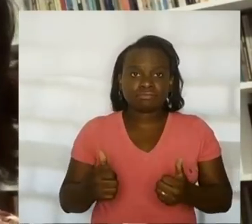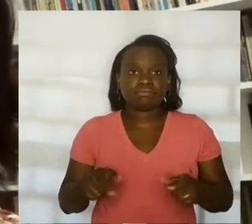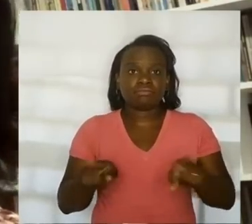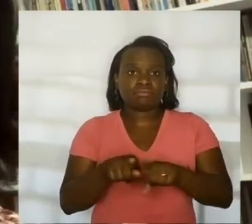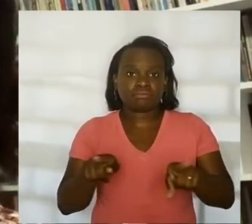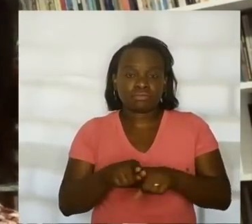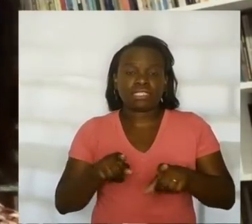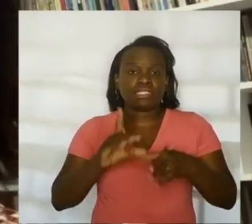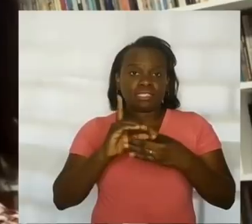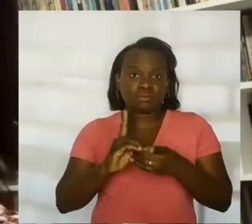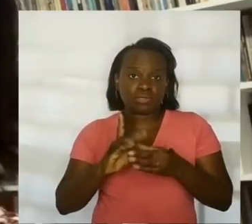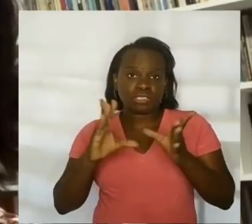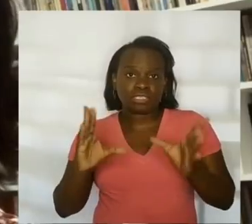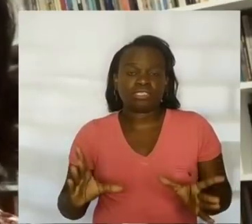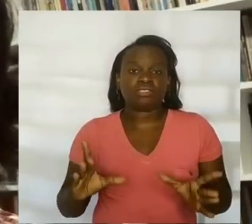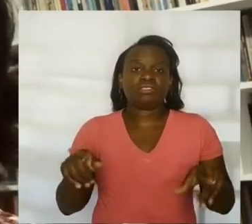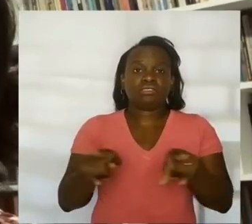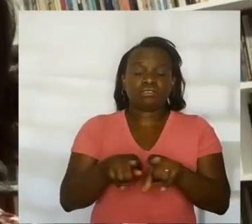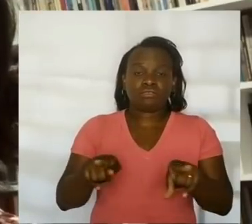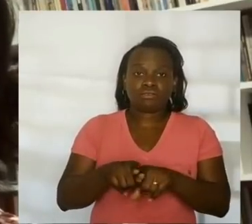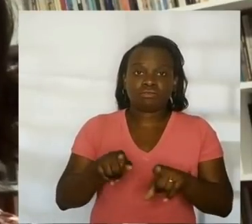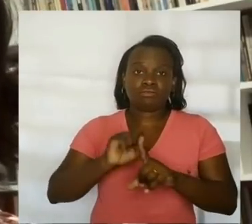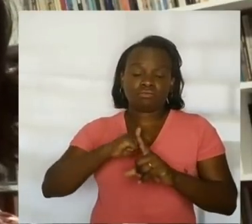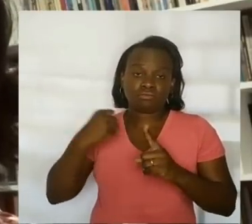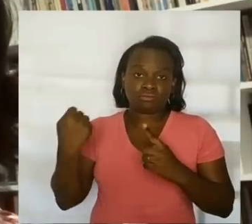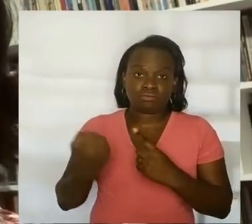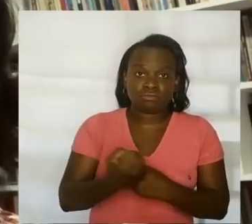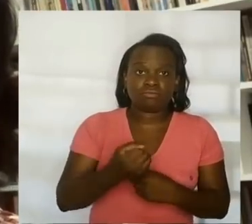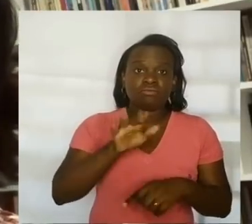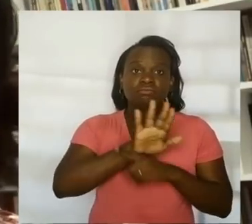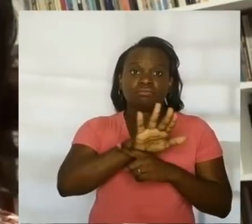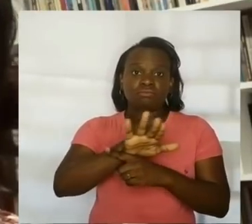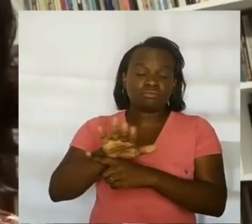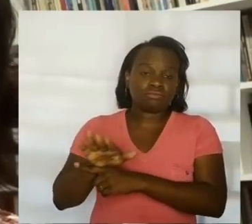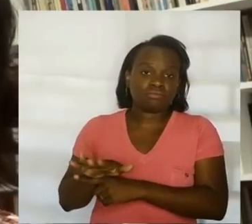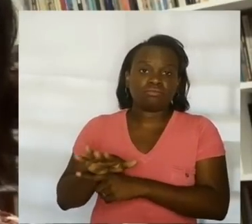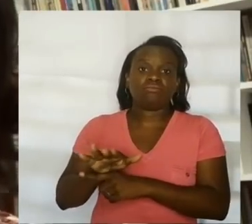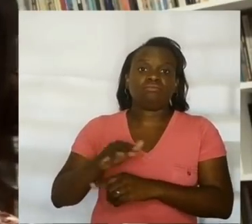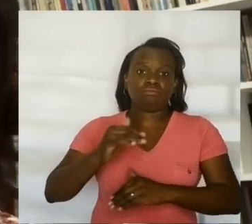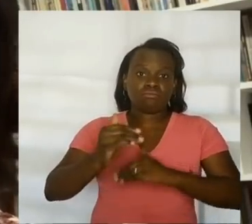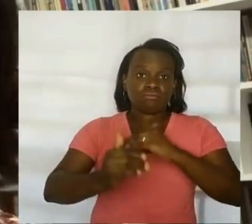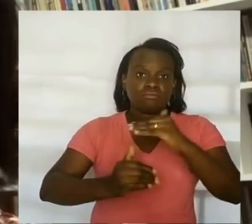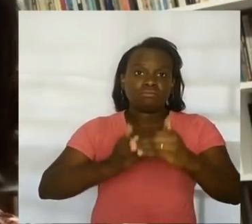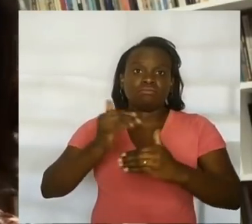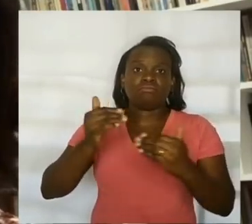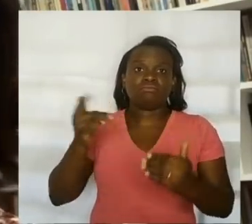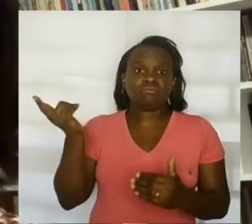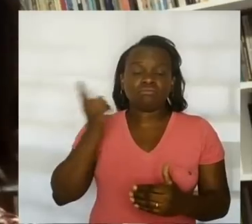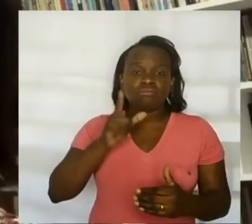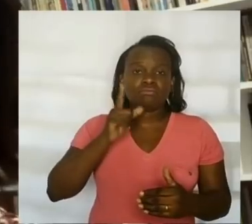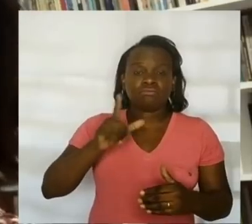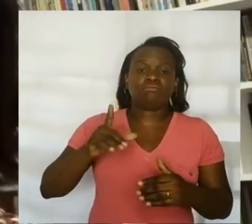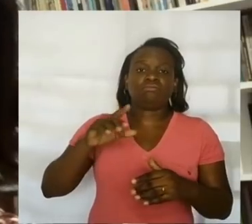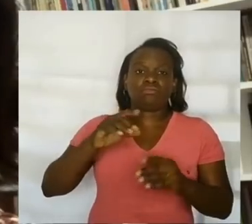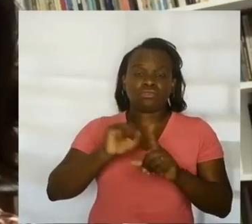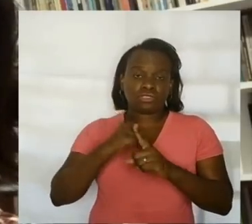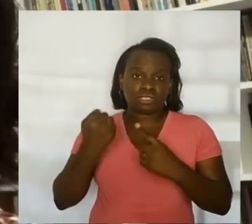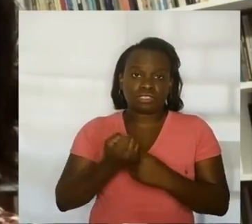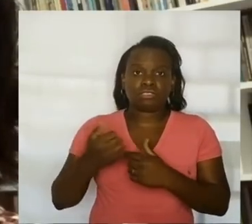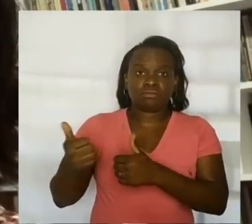sociedade mais democrática, uma sociedade que nos leve a um processo de emancipação social.